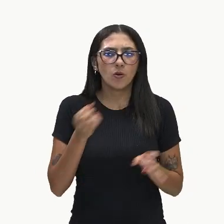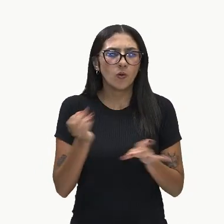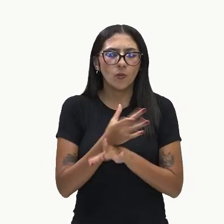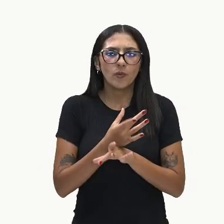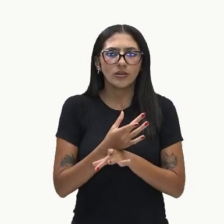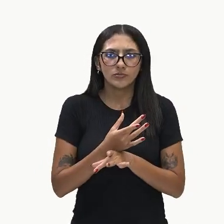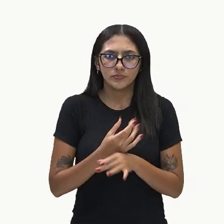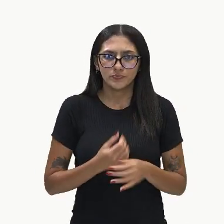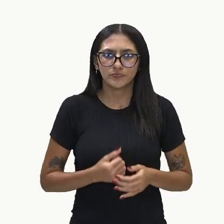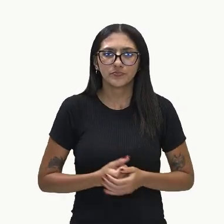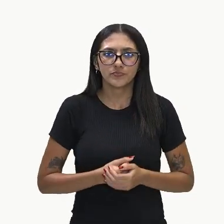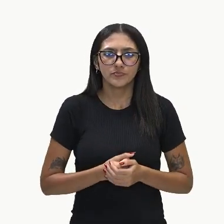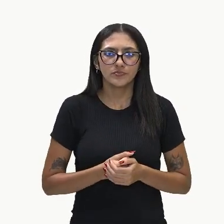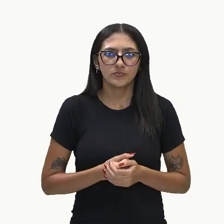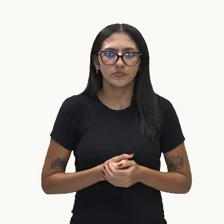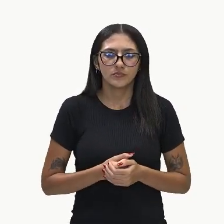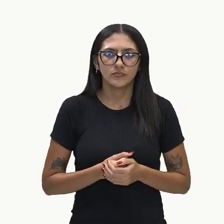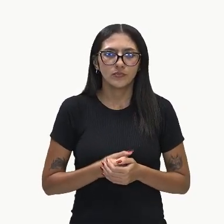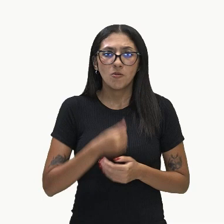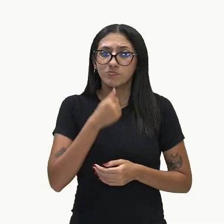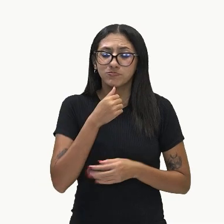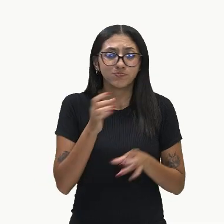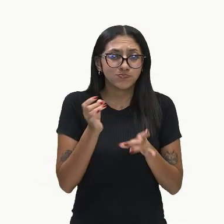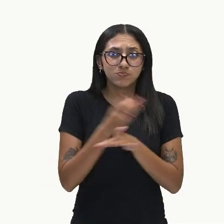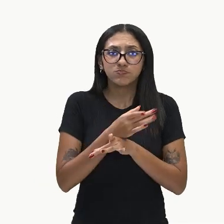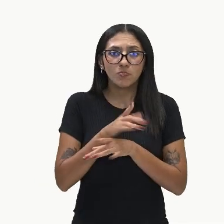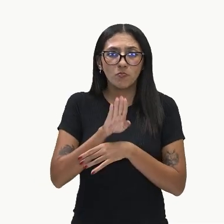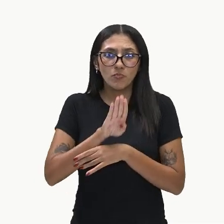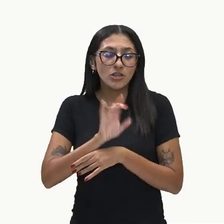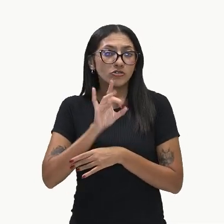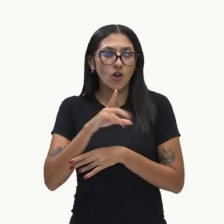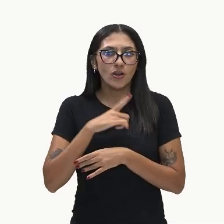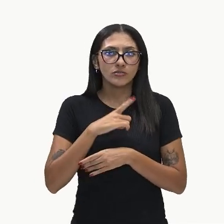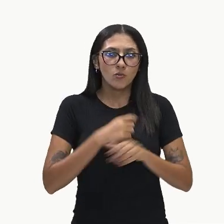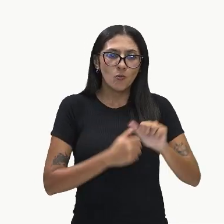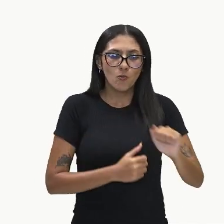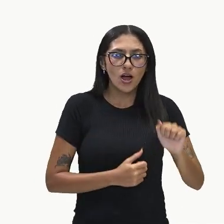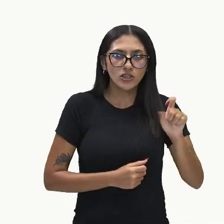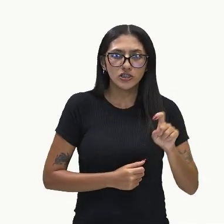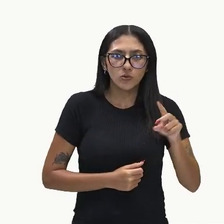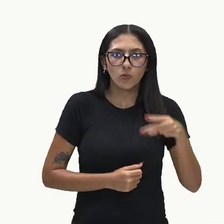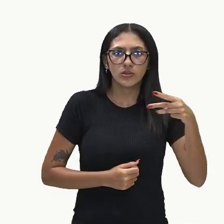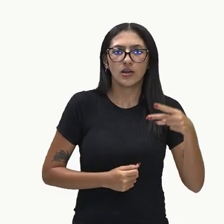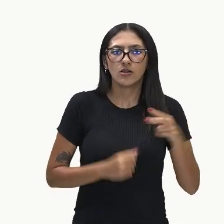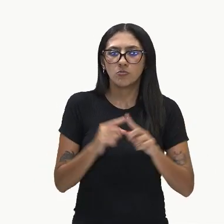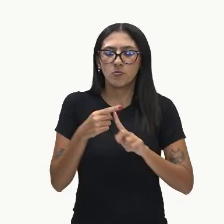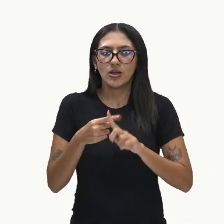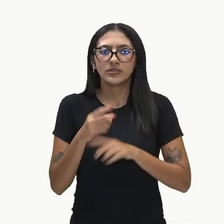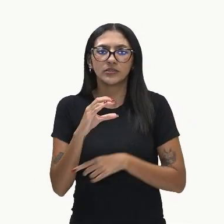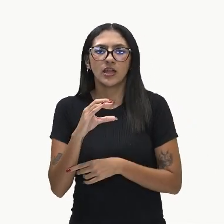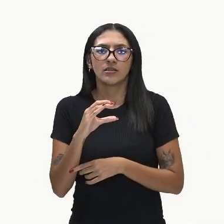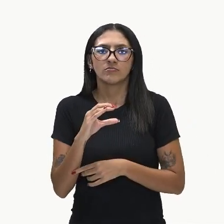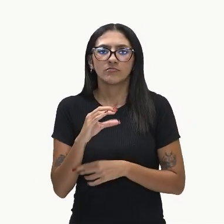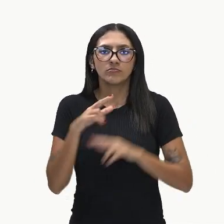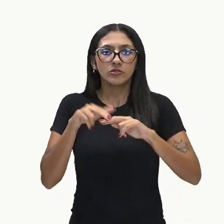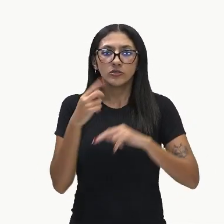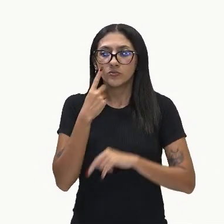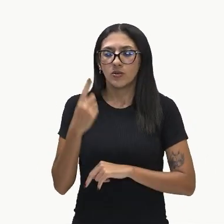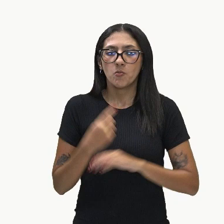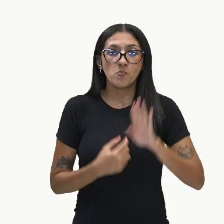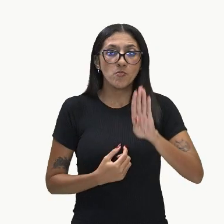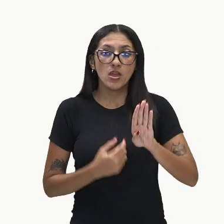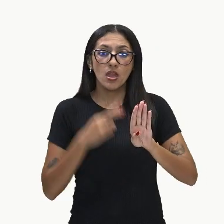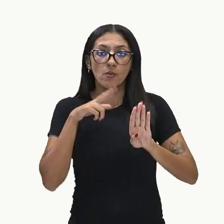melhor, incompleta em B, tá bom? Ela só tem o A e o C, o meu B aqui é igual a 0. O que eu